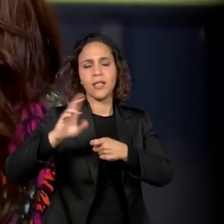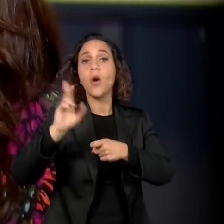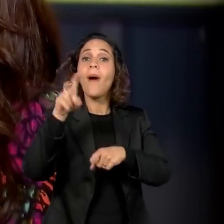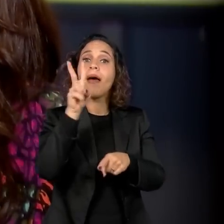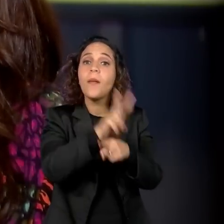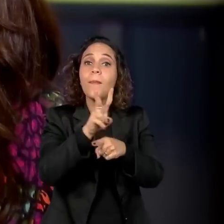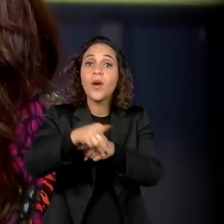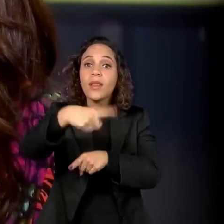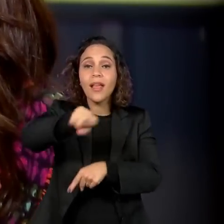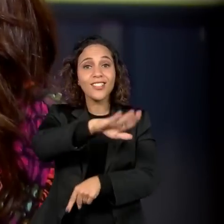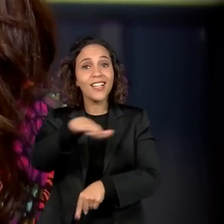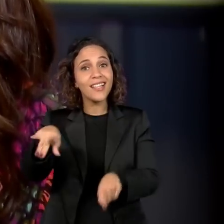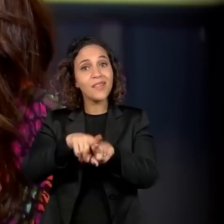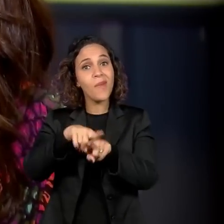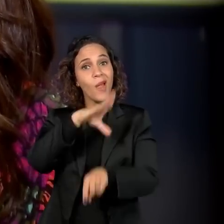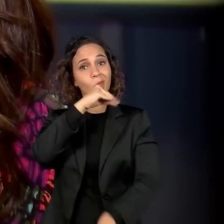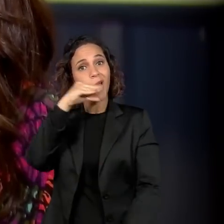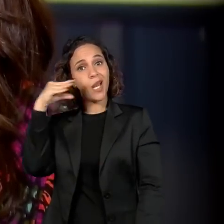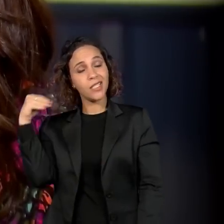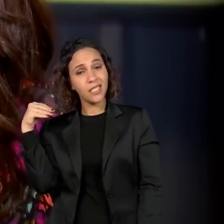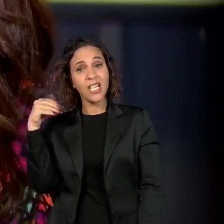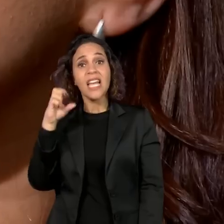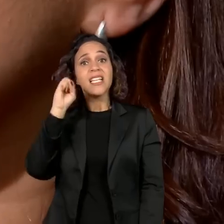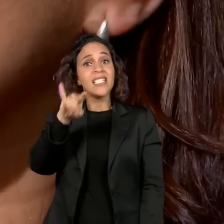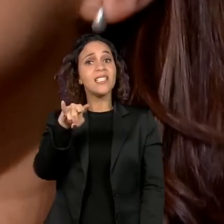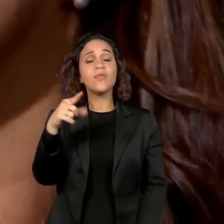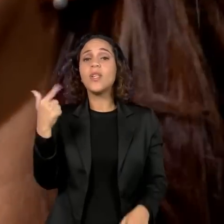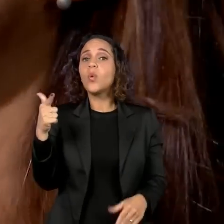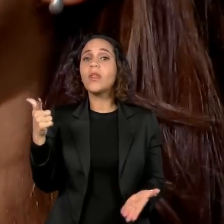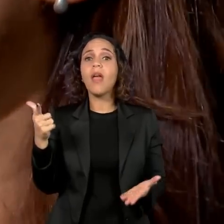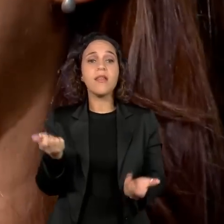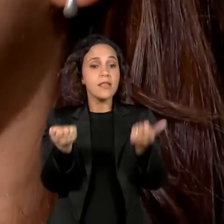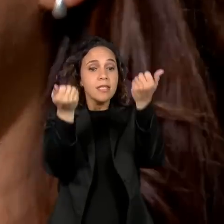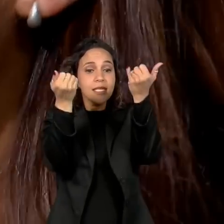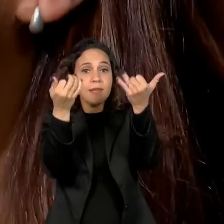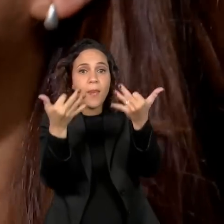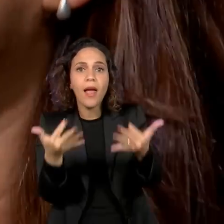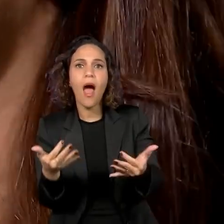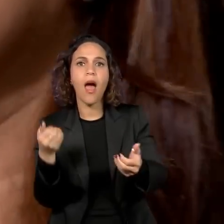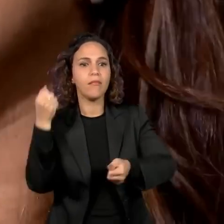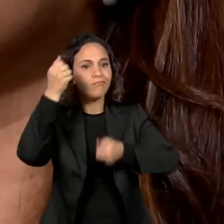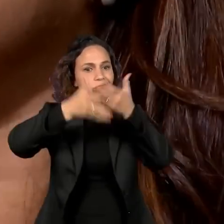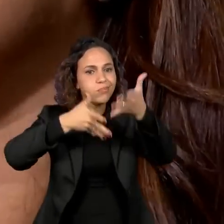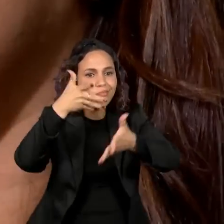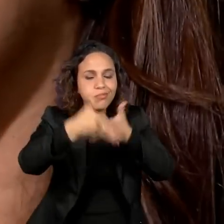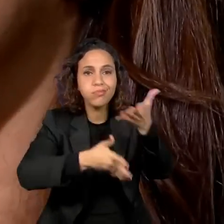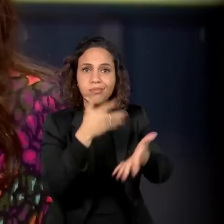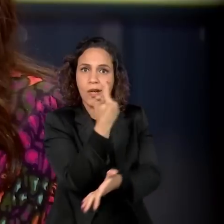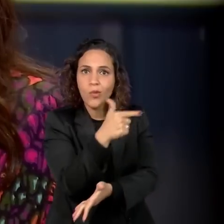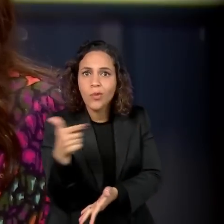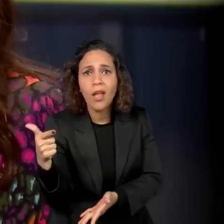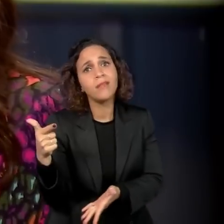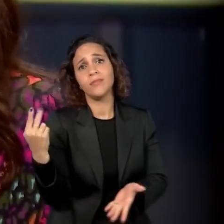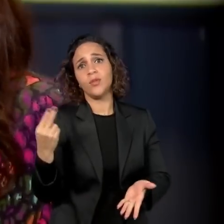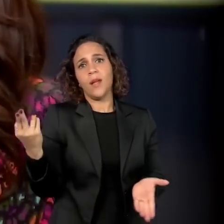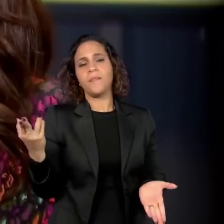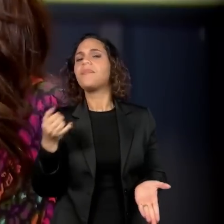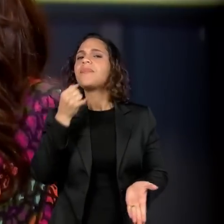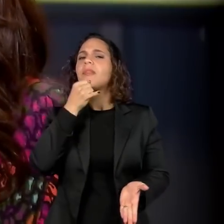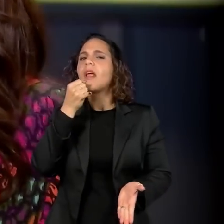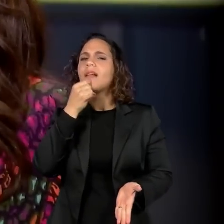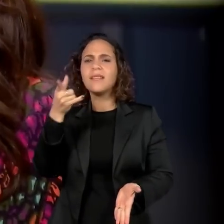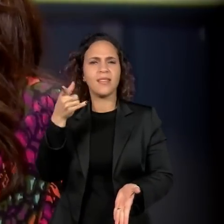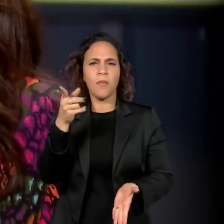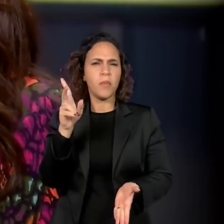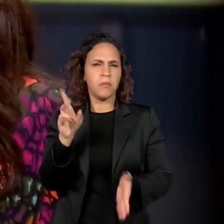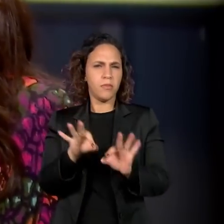crianças e adolescentes, sem fazer sexo oral, falar de sexo, Sei. né? Vou te dar um exemplo muito bobo